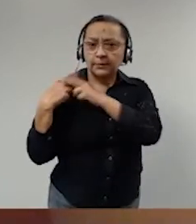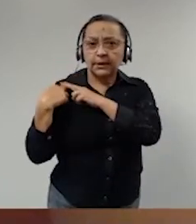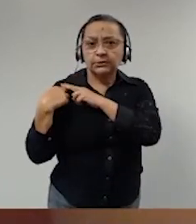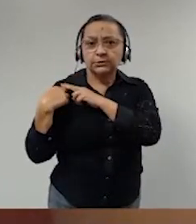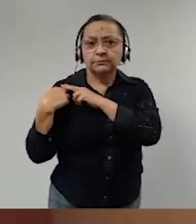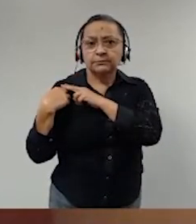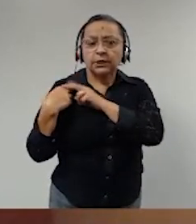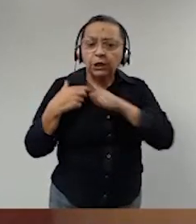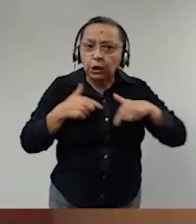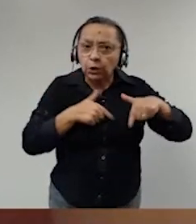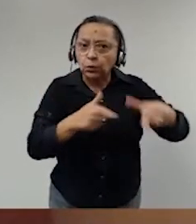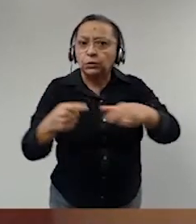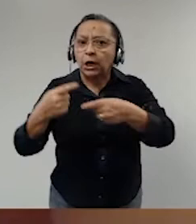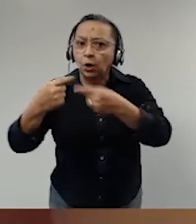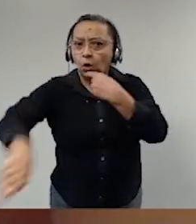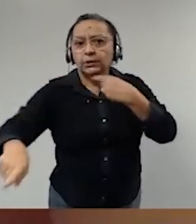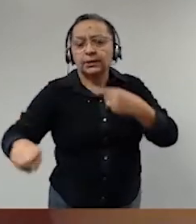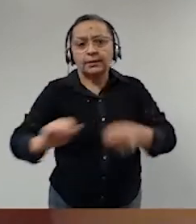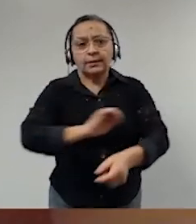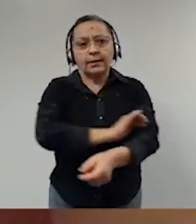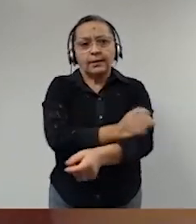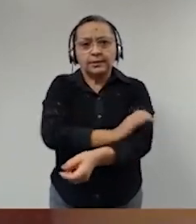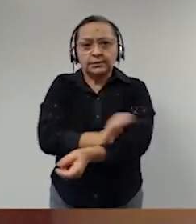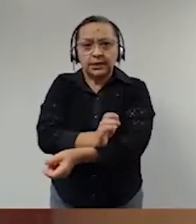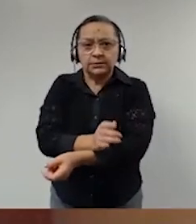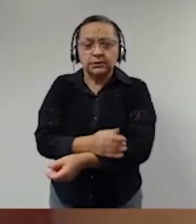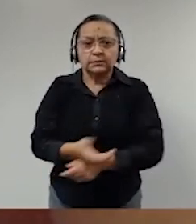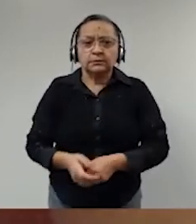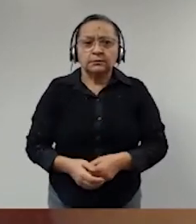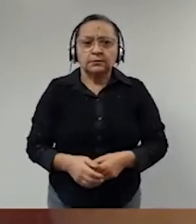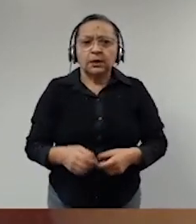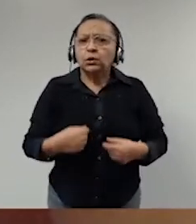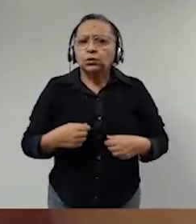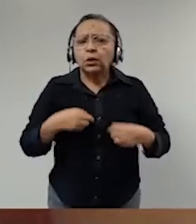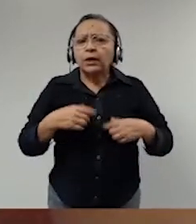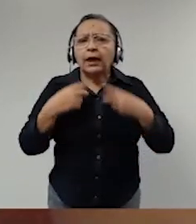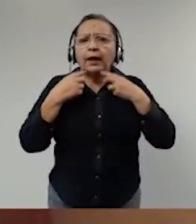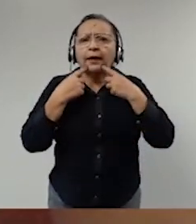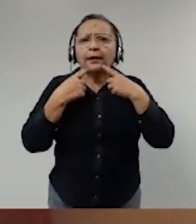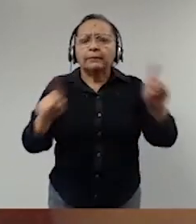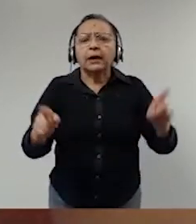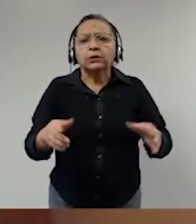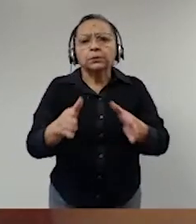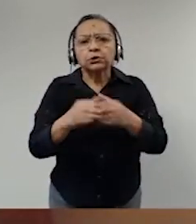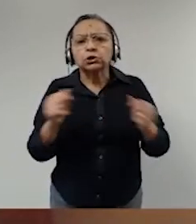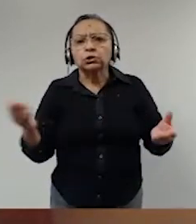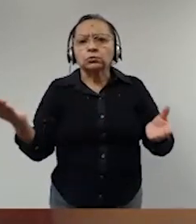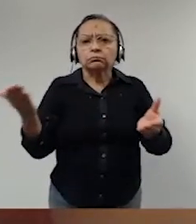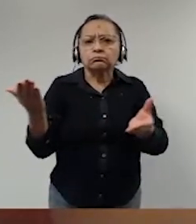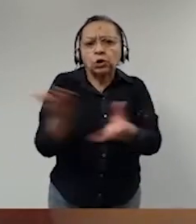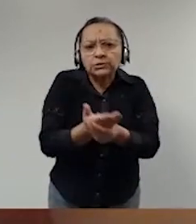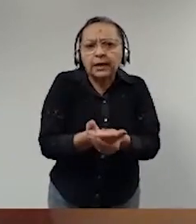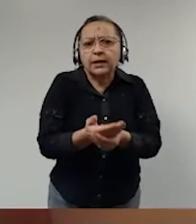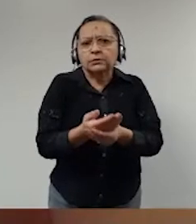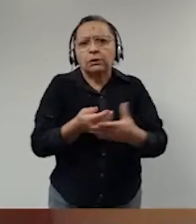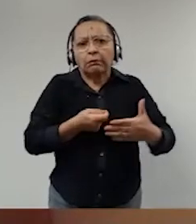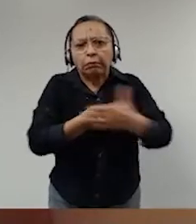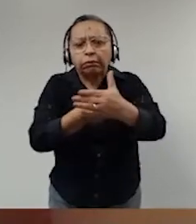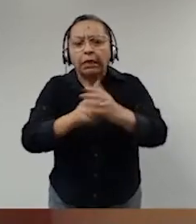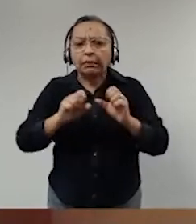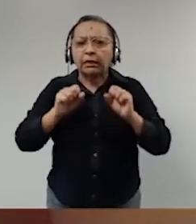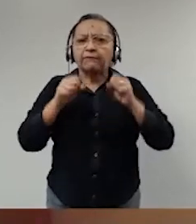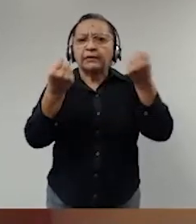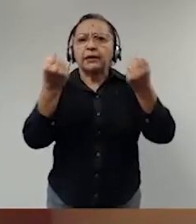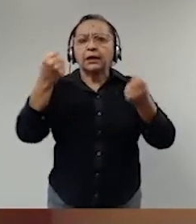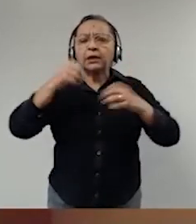racial. E quando eu falo se calar, não estou falando em entrar com ação judicial, eu não estou falando em defender no